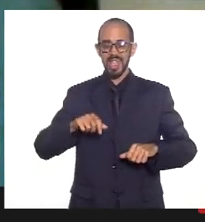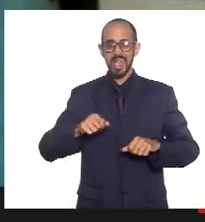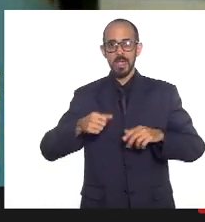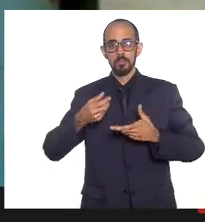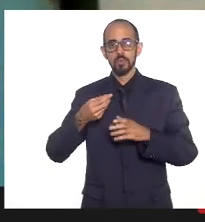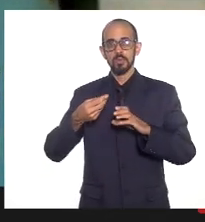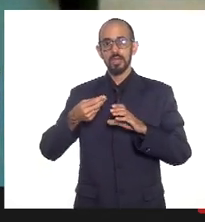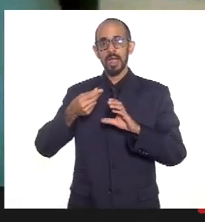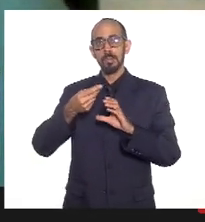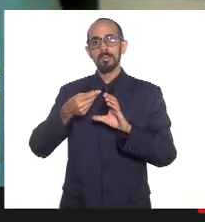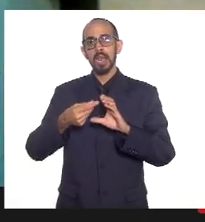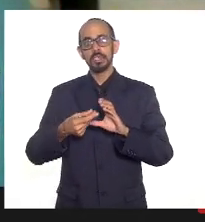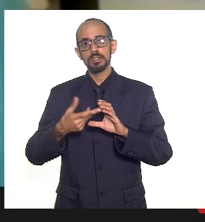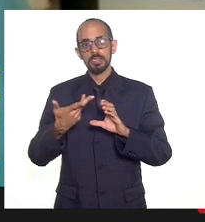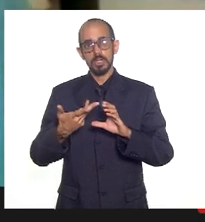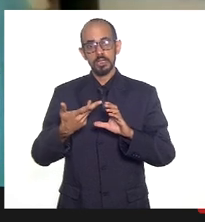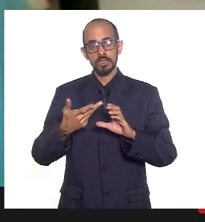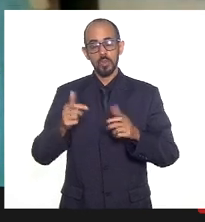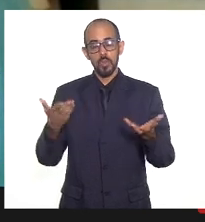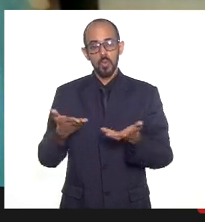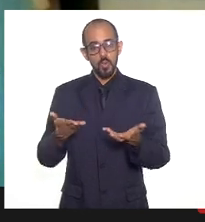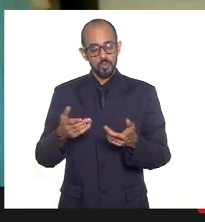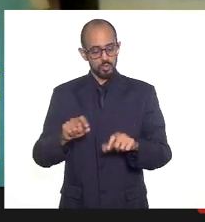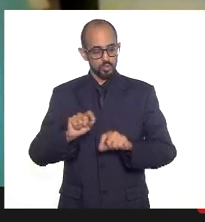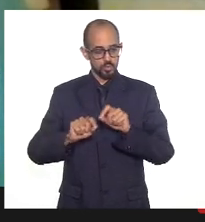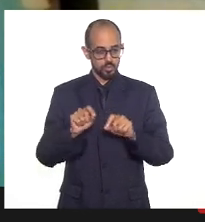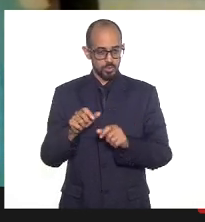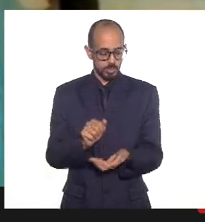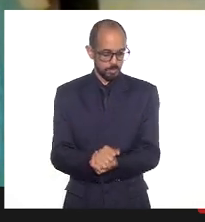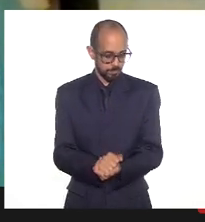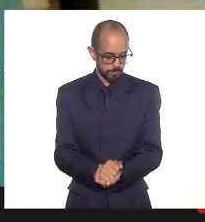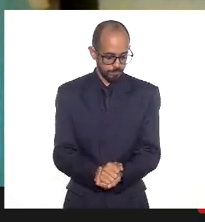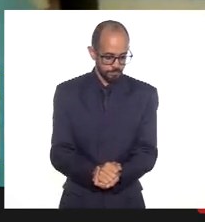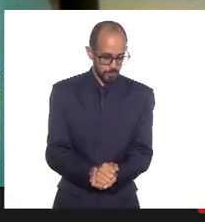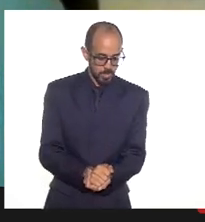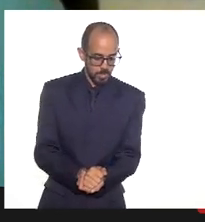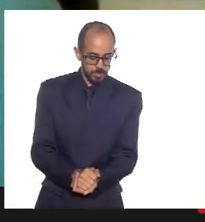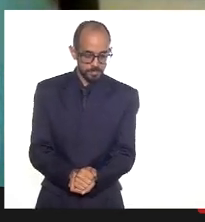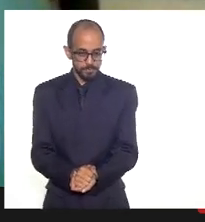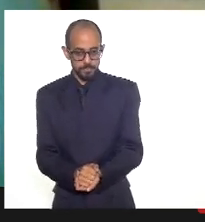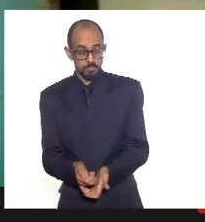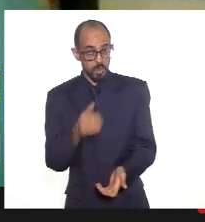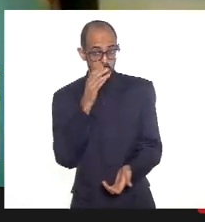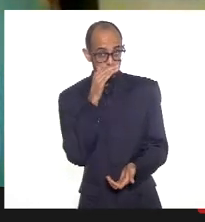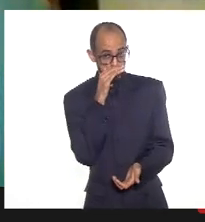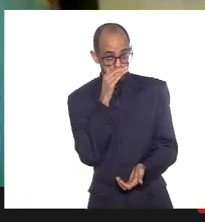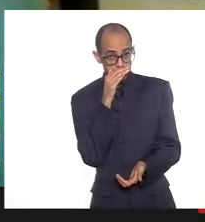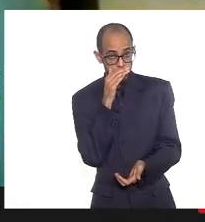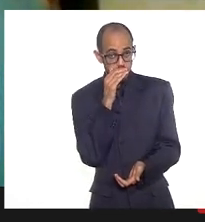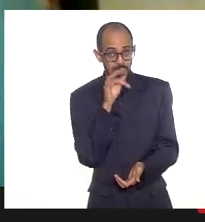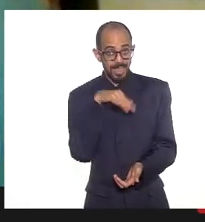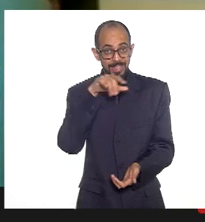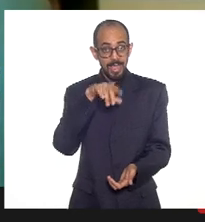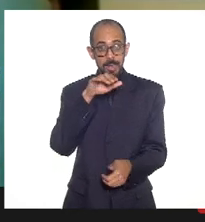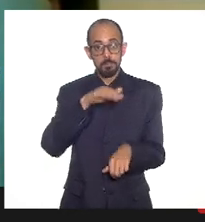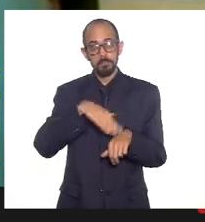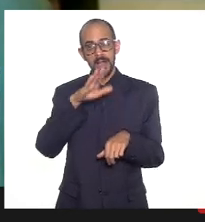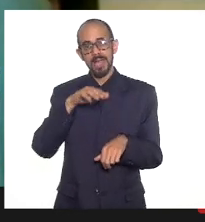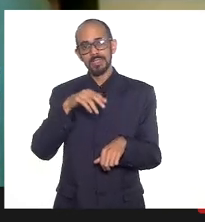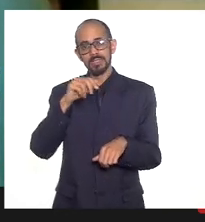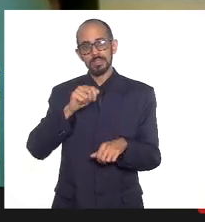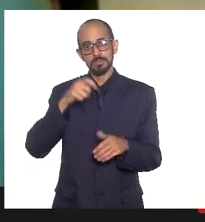governo popular. Hoje, tem uma outra curiosidade com isso, juro que encerro. Quem mais bate na mídia é o nosso